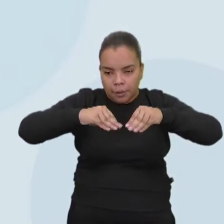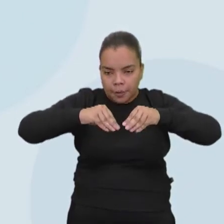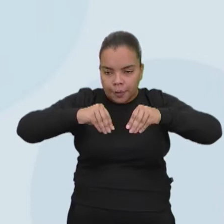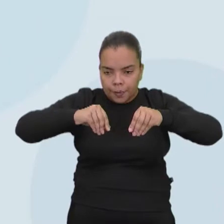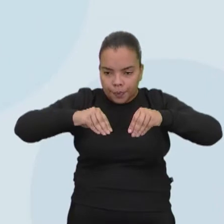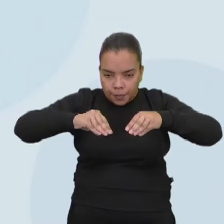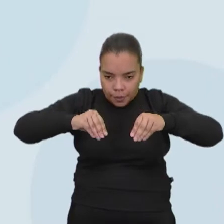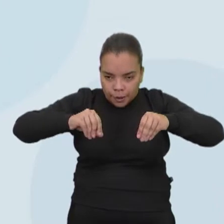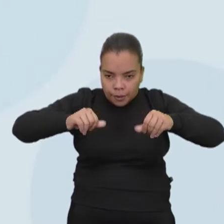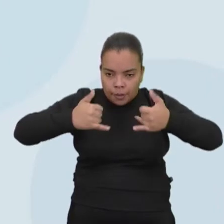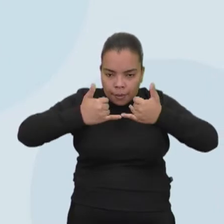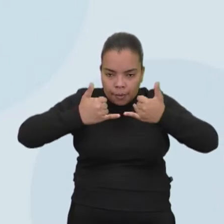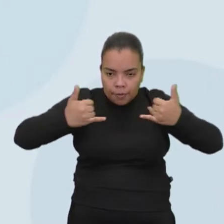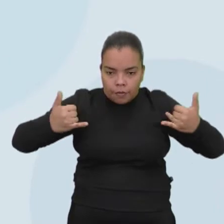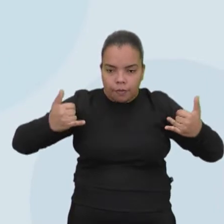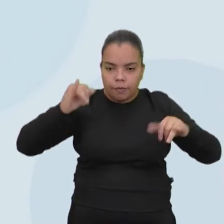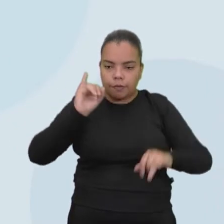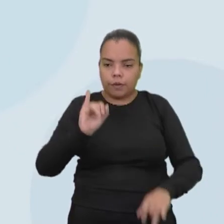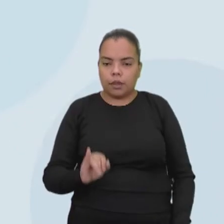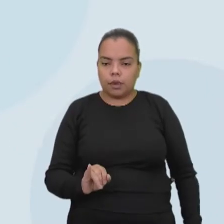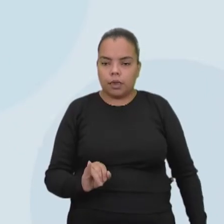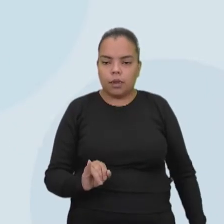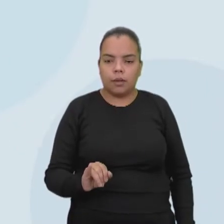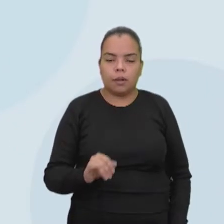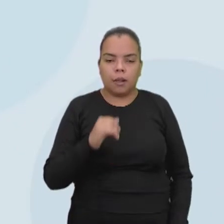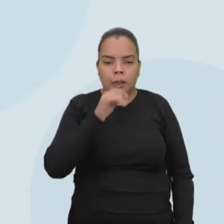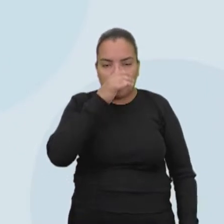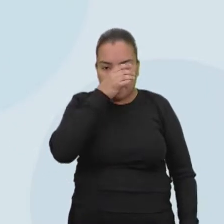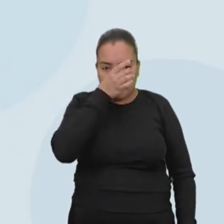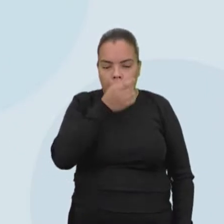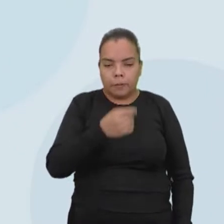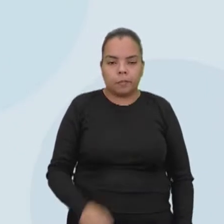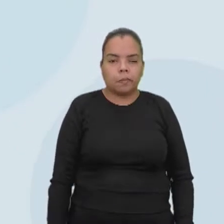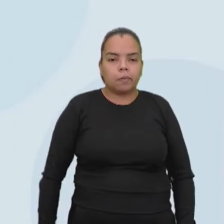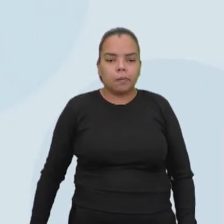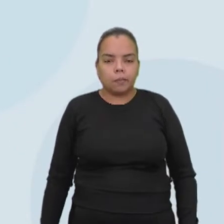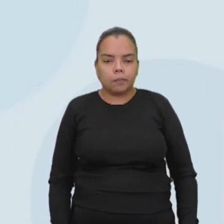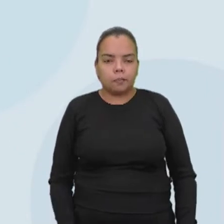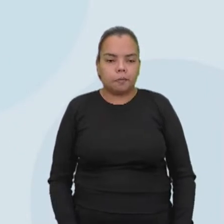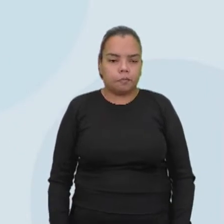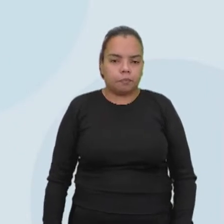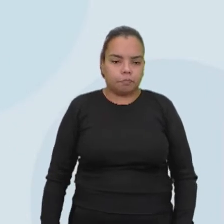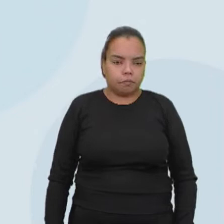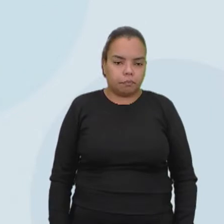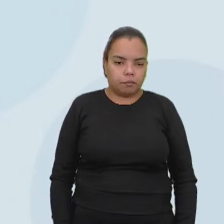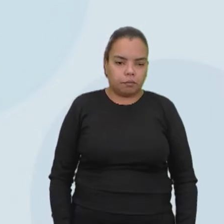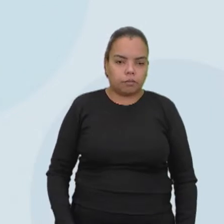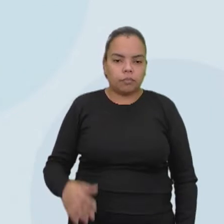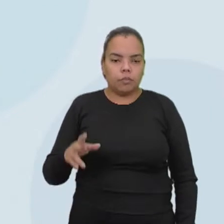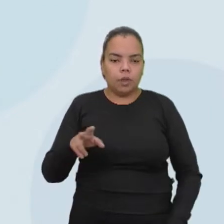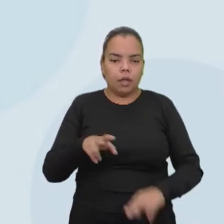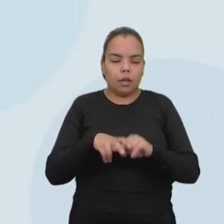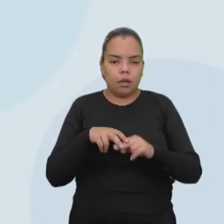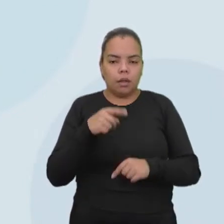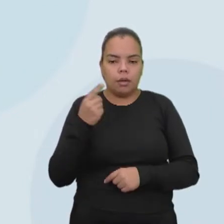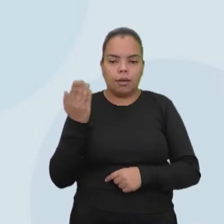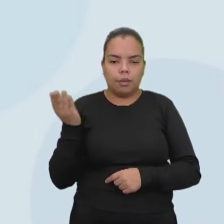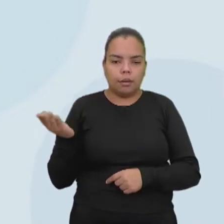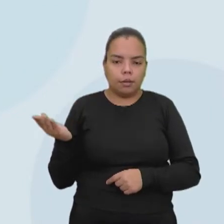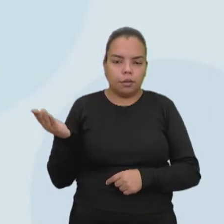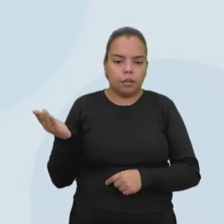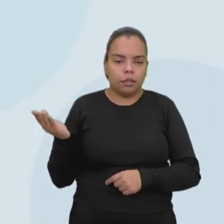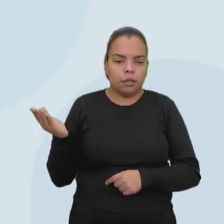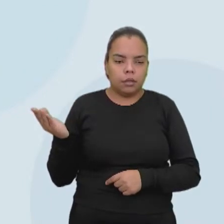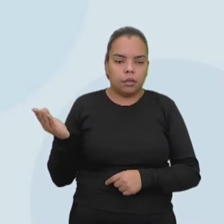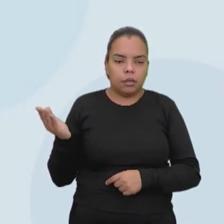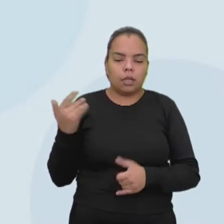importante retratar. Ele tem uma origem ígnea, sedimentar ou metamórficas, né, então no caso aí de origem sedimentar,